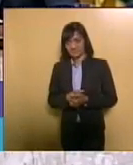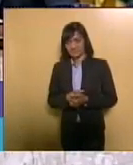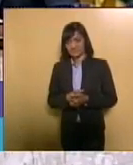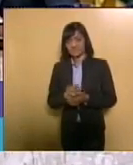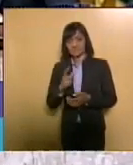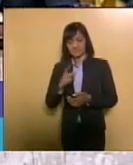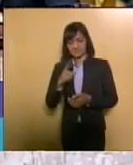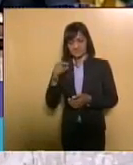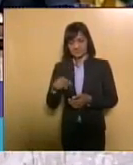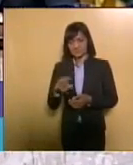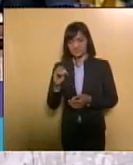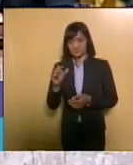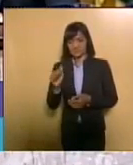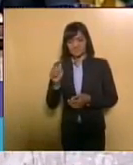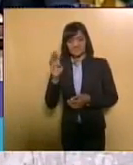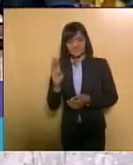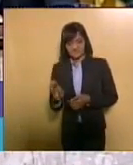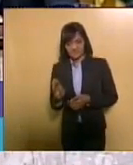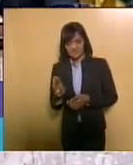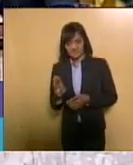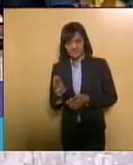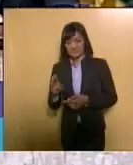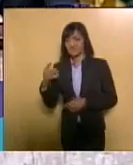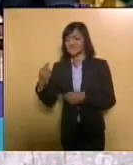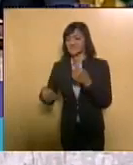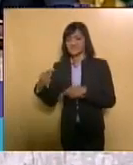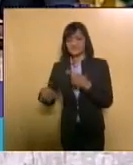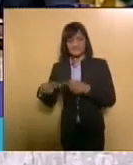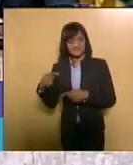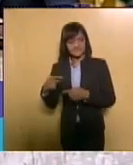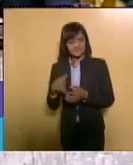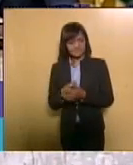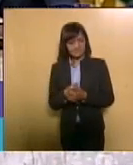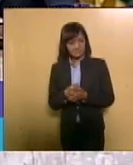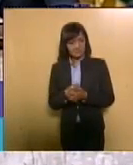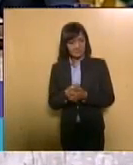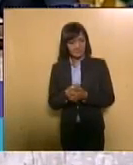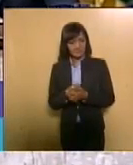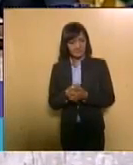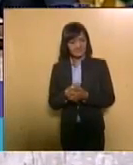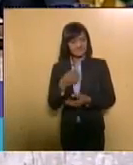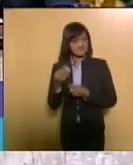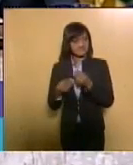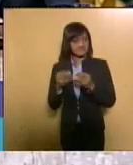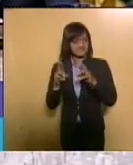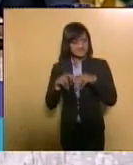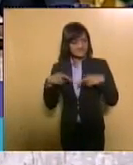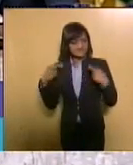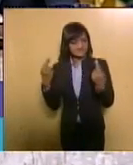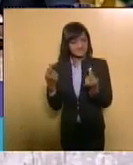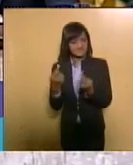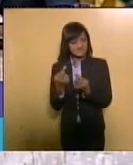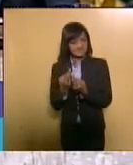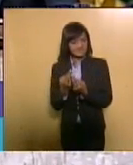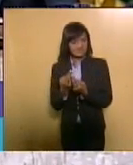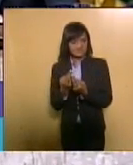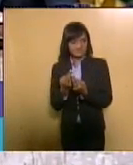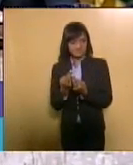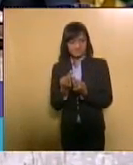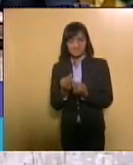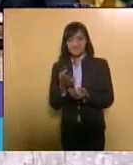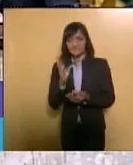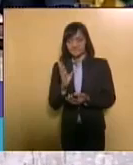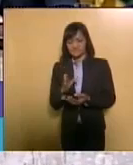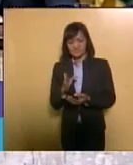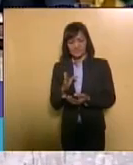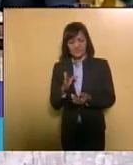referendo inclusivo da OAB tem que ser discuti não adianta né e ter reuniões nós precisamos de uma política articulada